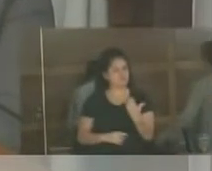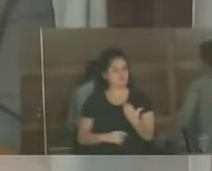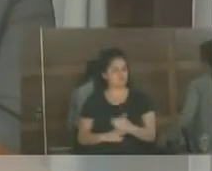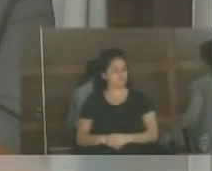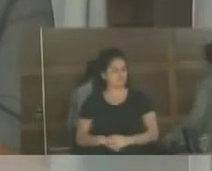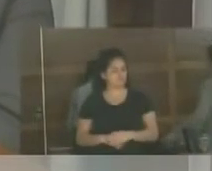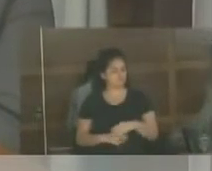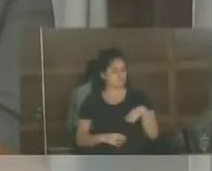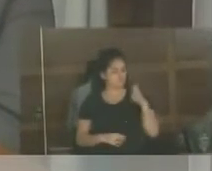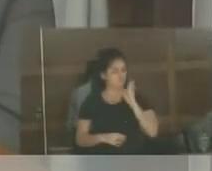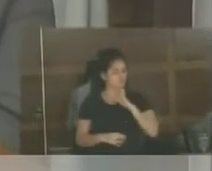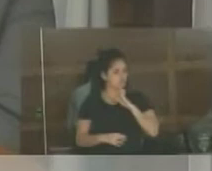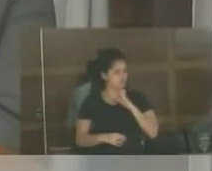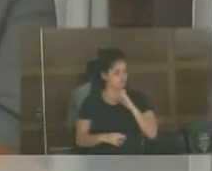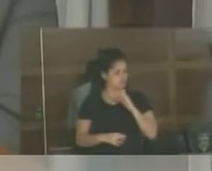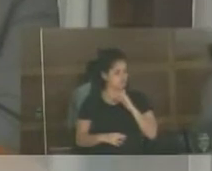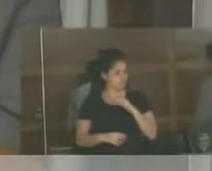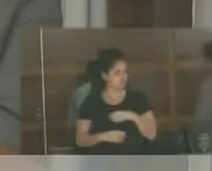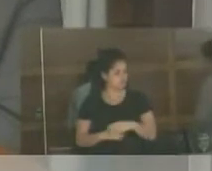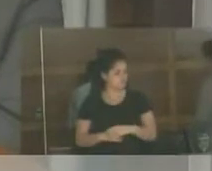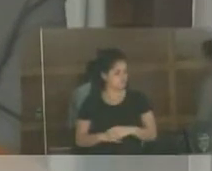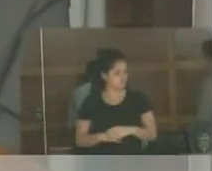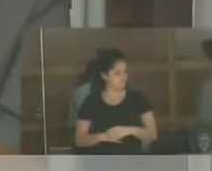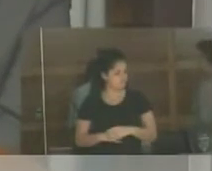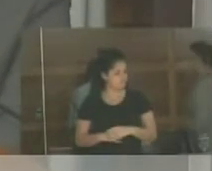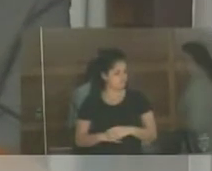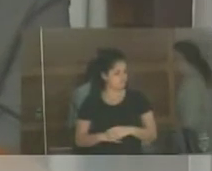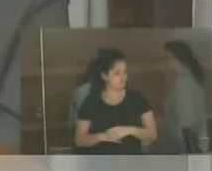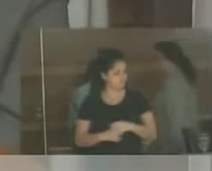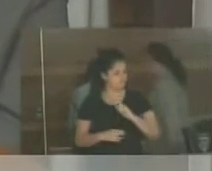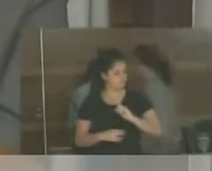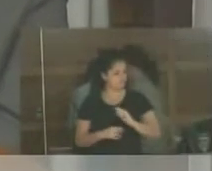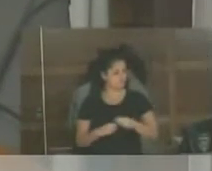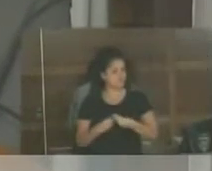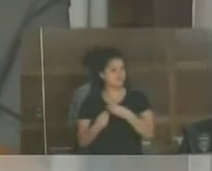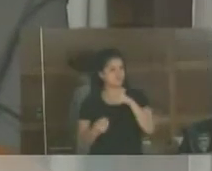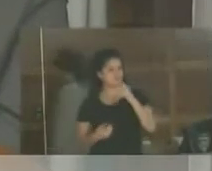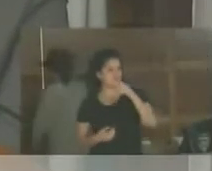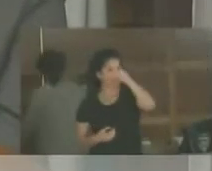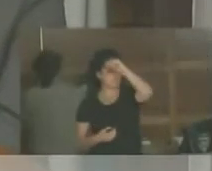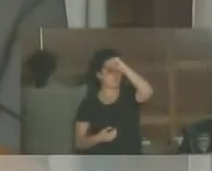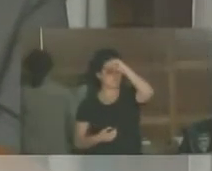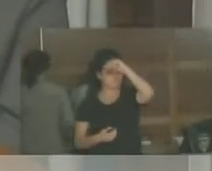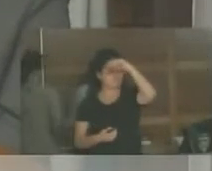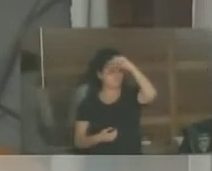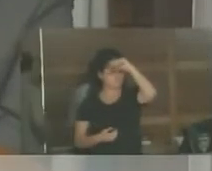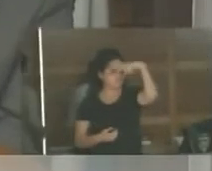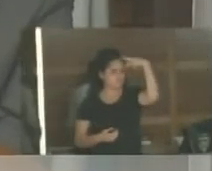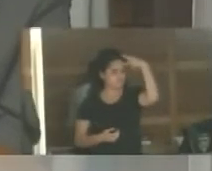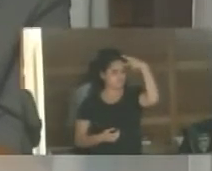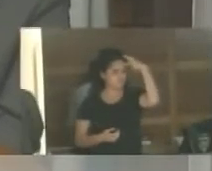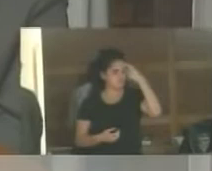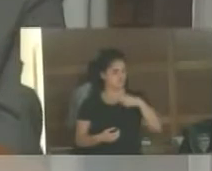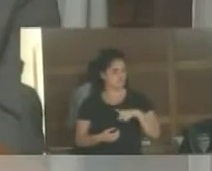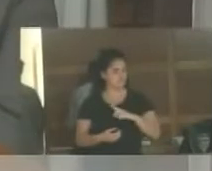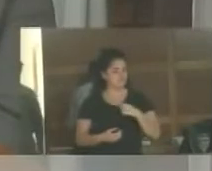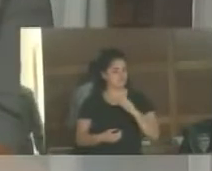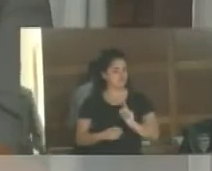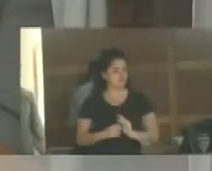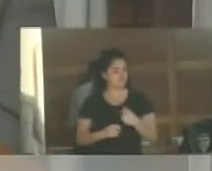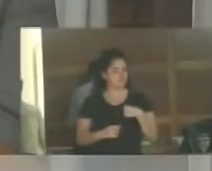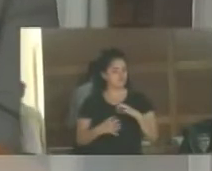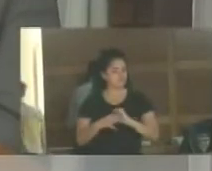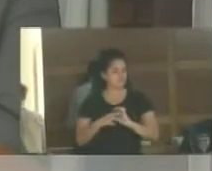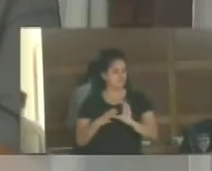no projeto, deixando claro que não estou gerando gastos à prefeitura e qualquer tipo de problema que tenha, estou aqui disposto para a gente corrigir